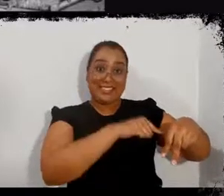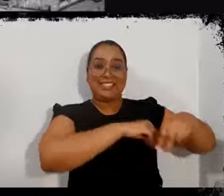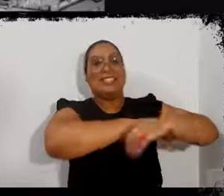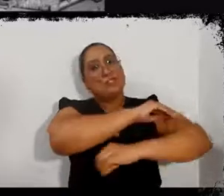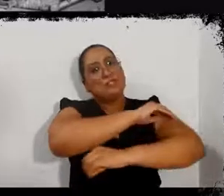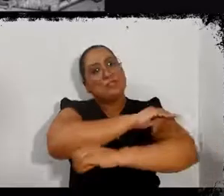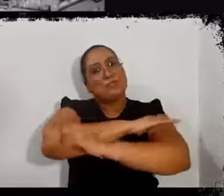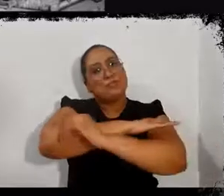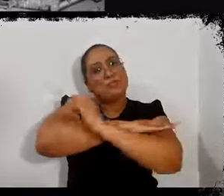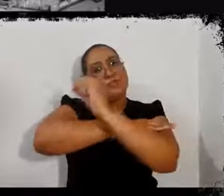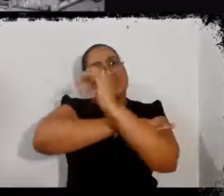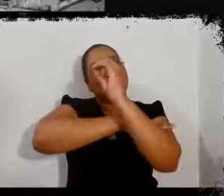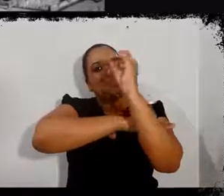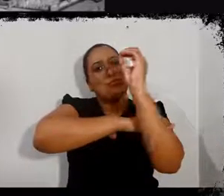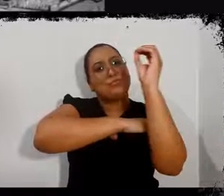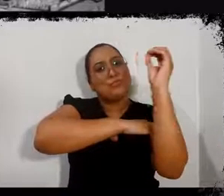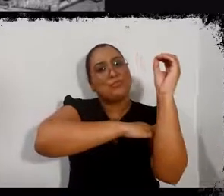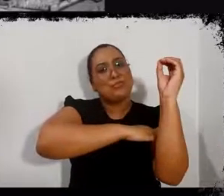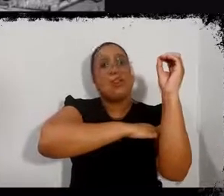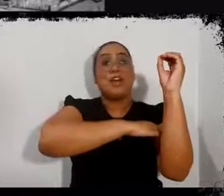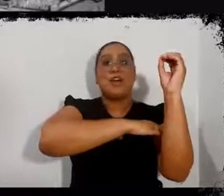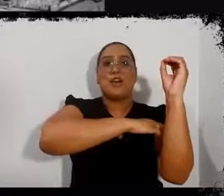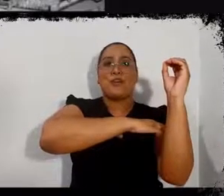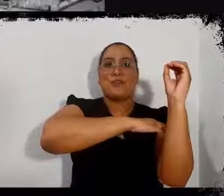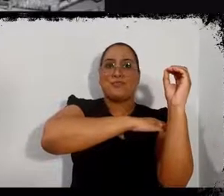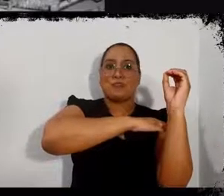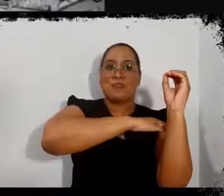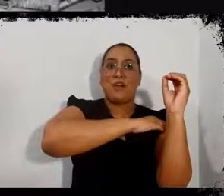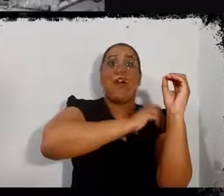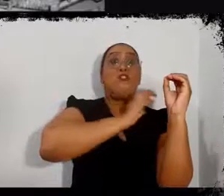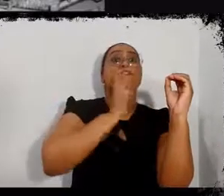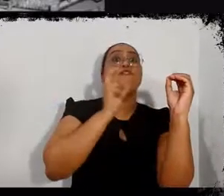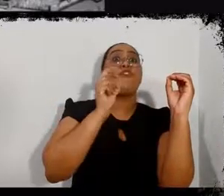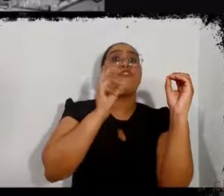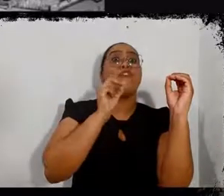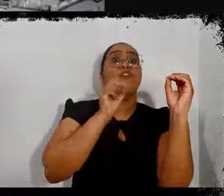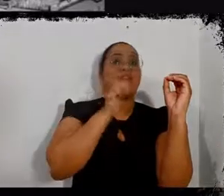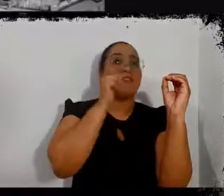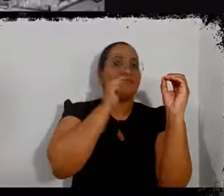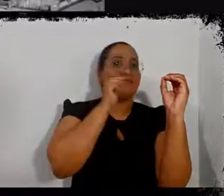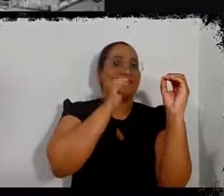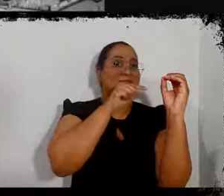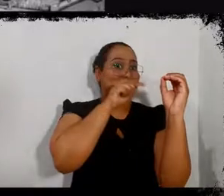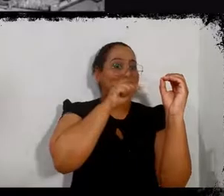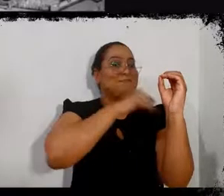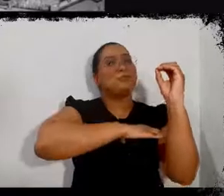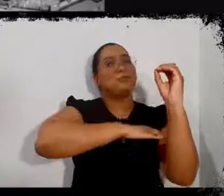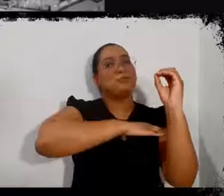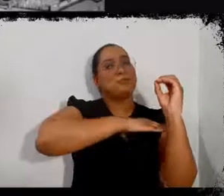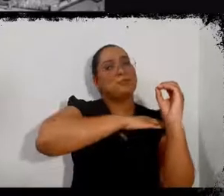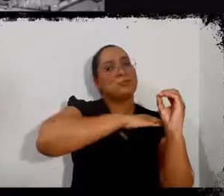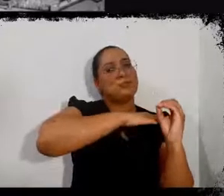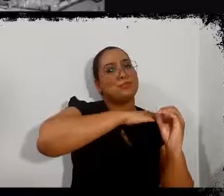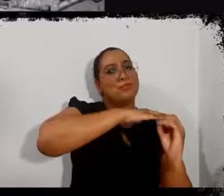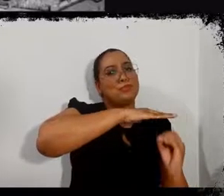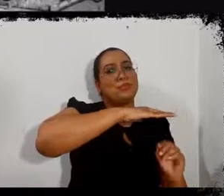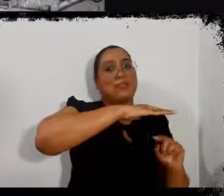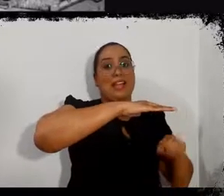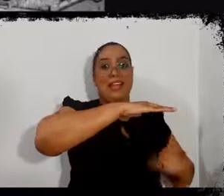pela noite lobo, não é? Nós temos aí no slide uma imagem do Taylor e